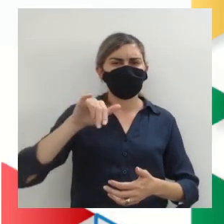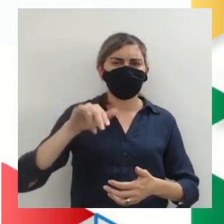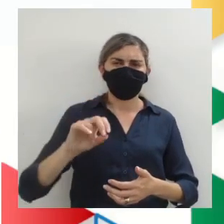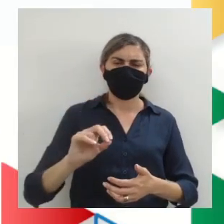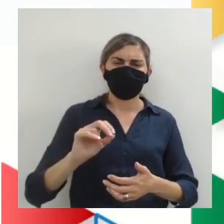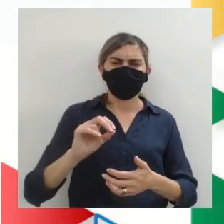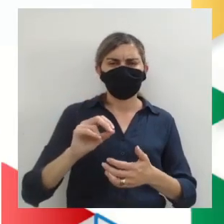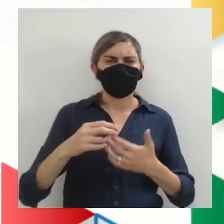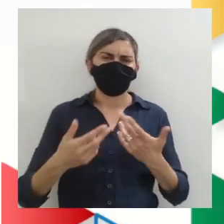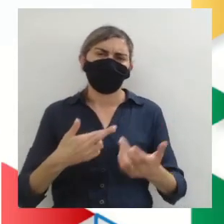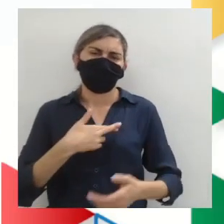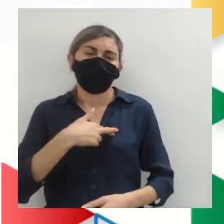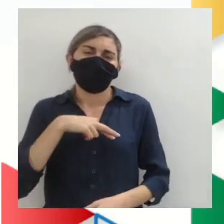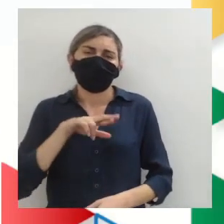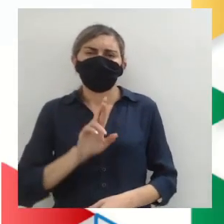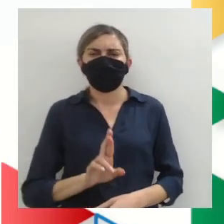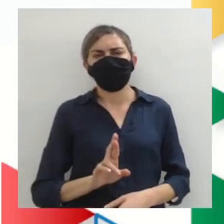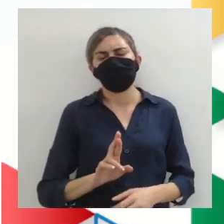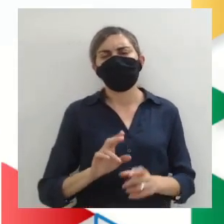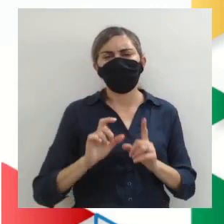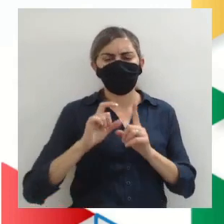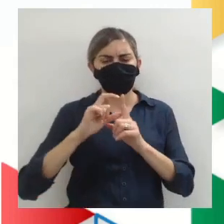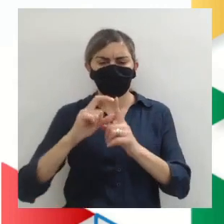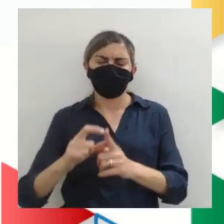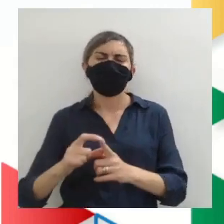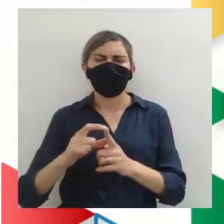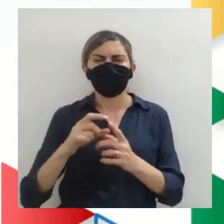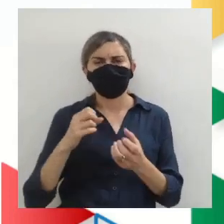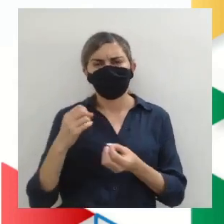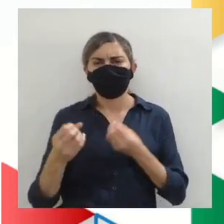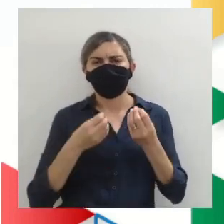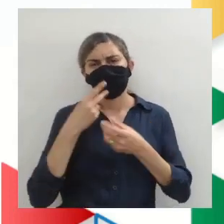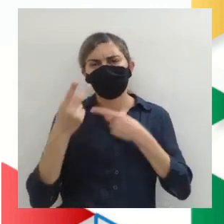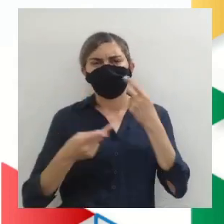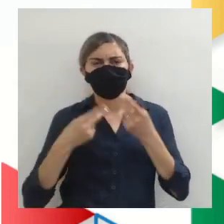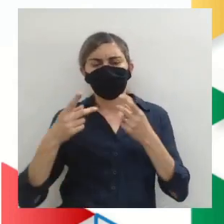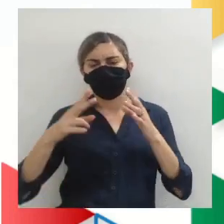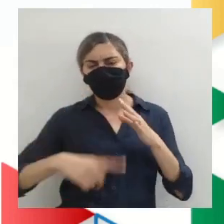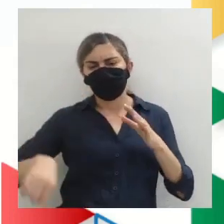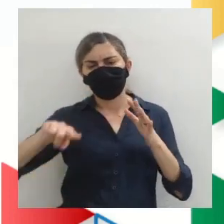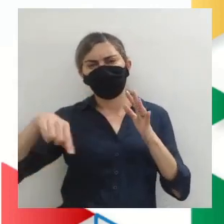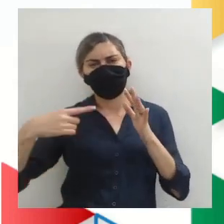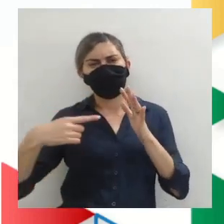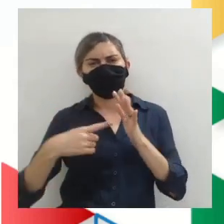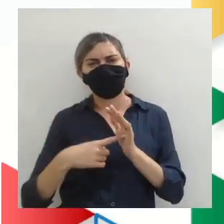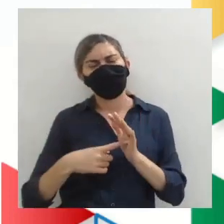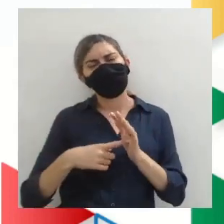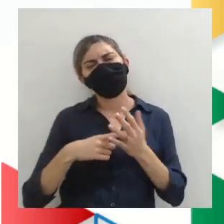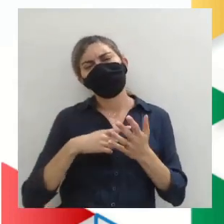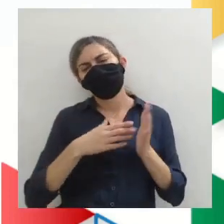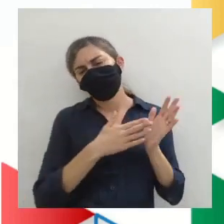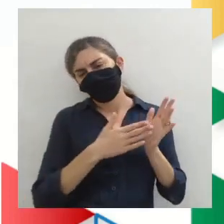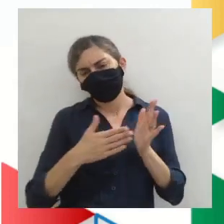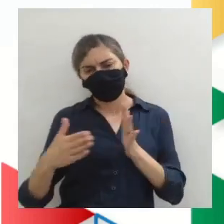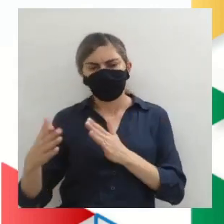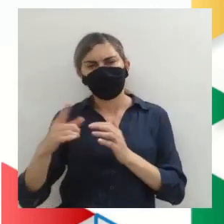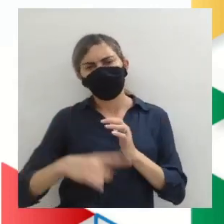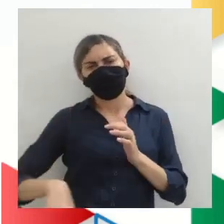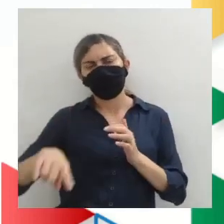racional e religioso. São palavras, como eu posso dizer, norteadoras dessa